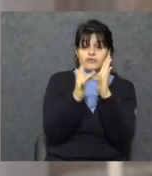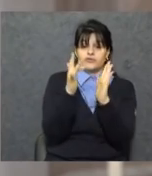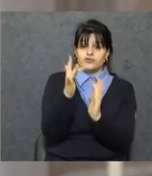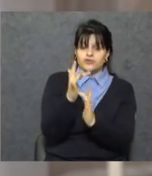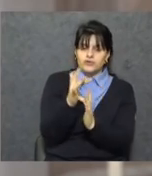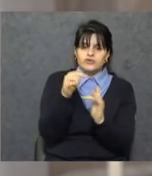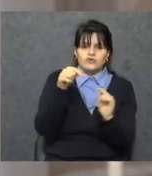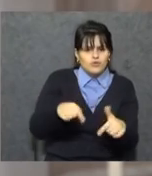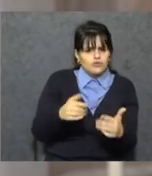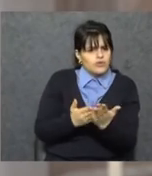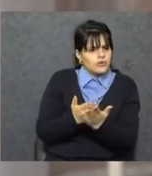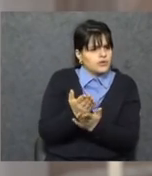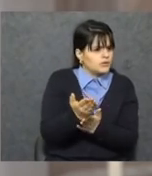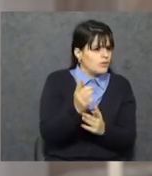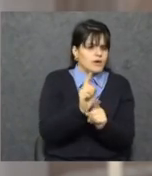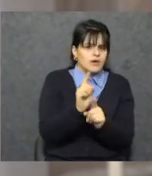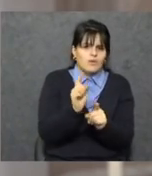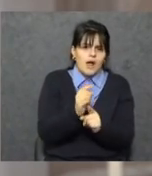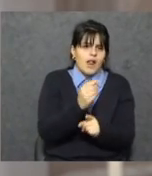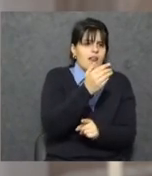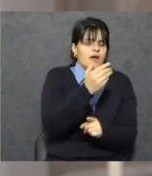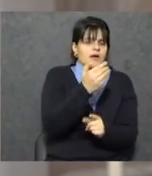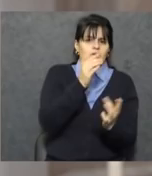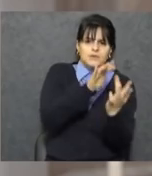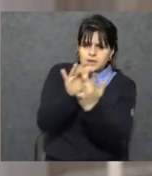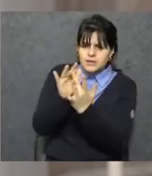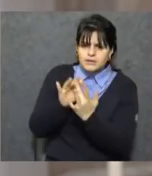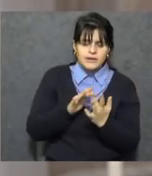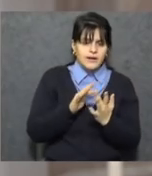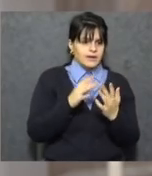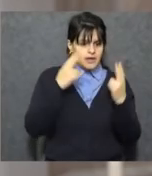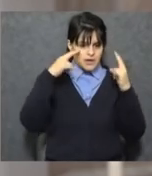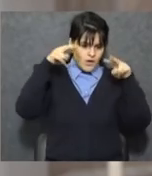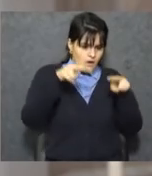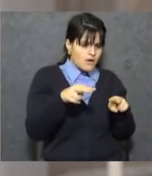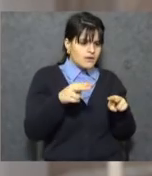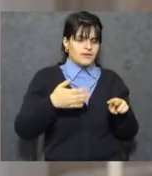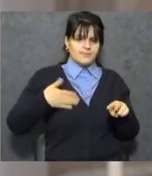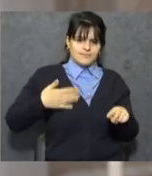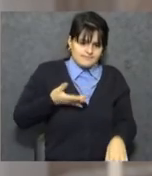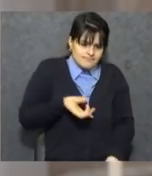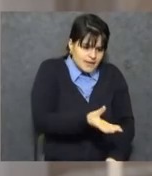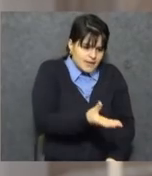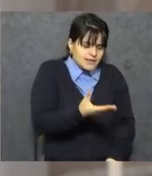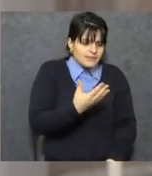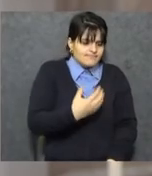nosso encontro. Continua a olhar compadecido para nós e para a nossa fragilidade.